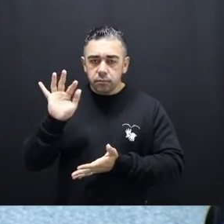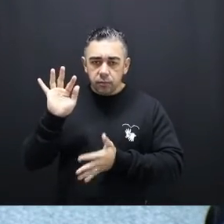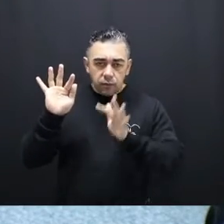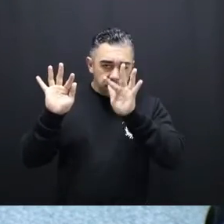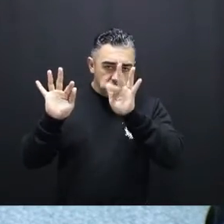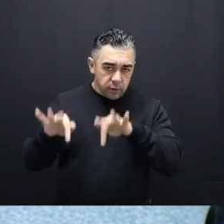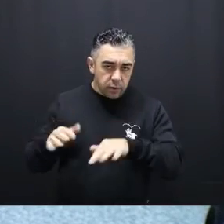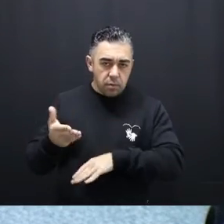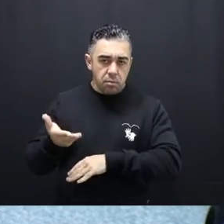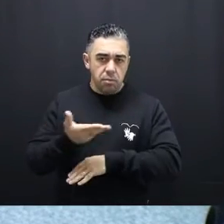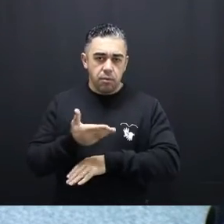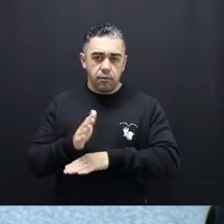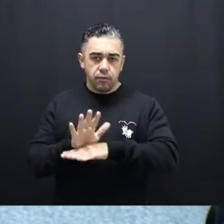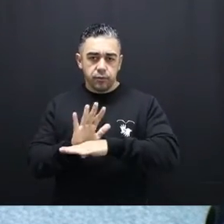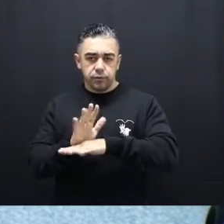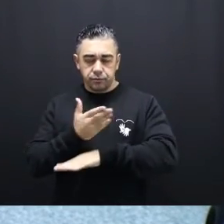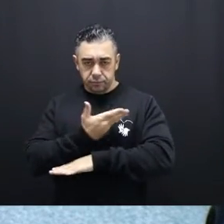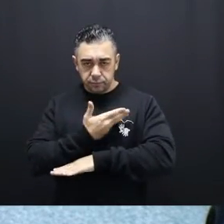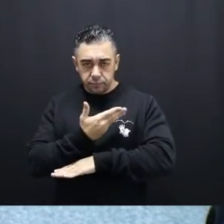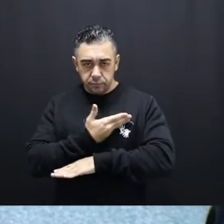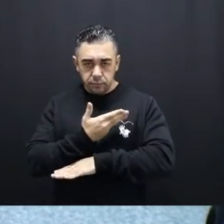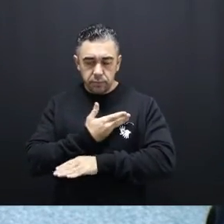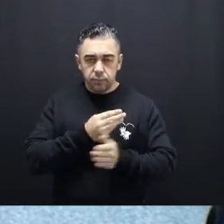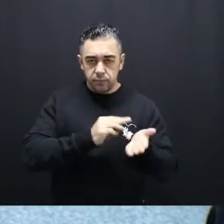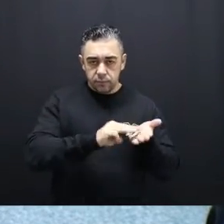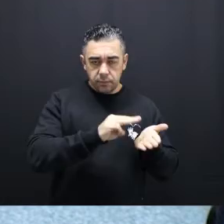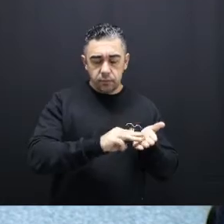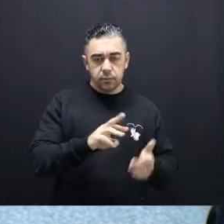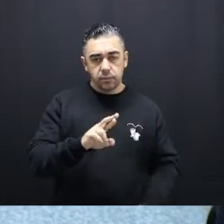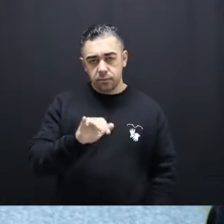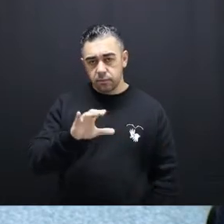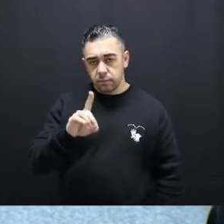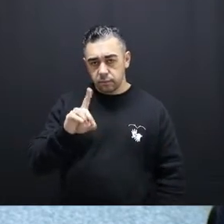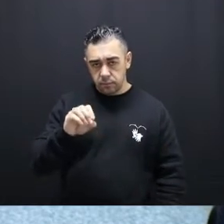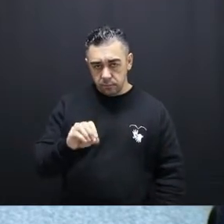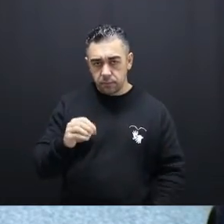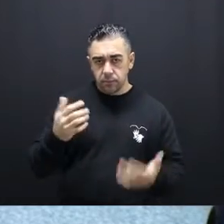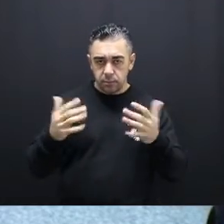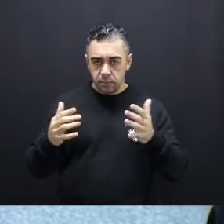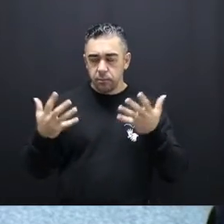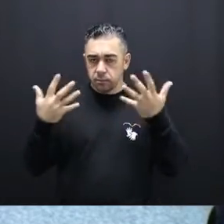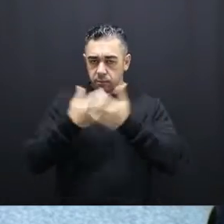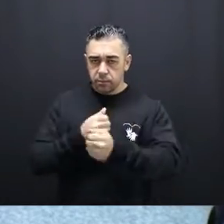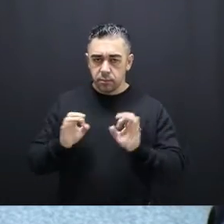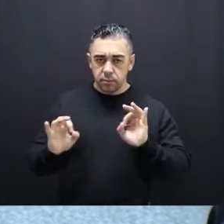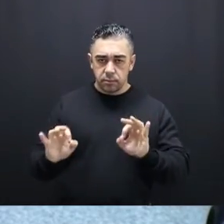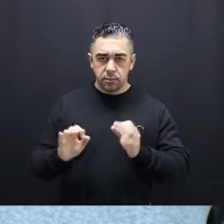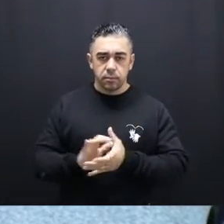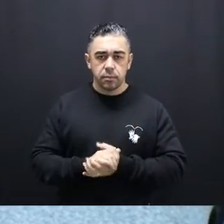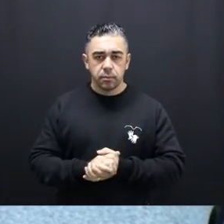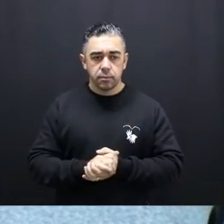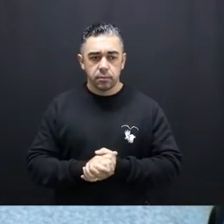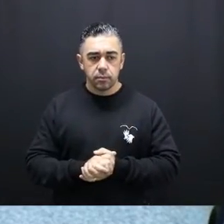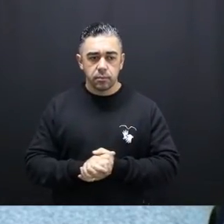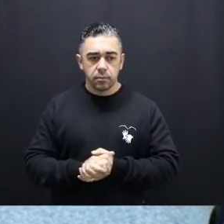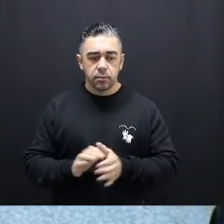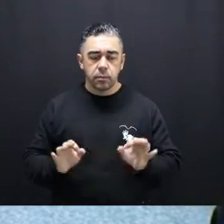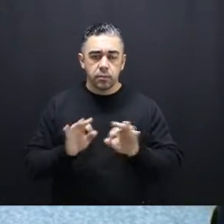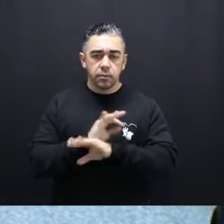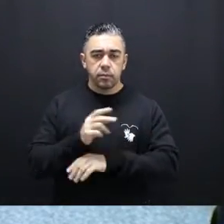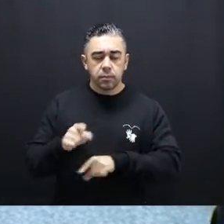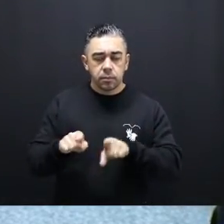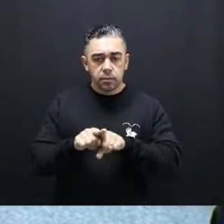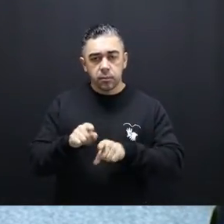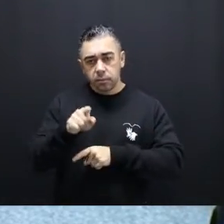vídeo do nosso amigo eterno secretário Ricardo Crush Então parabéns brilhante evento mesmo e termina aqui